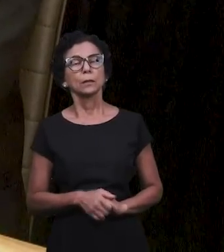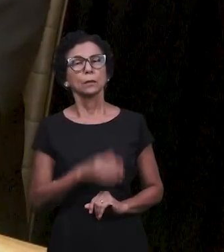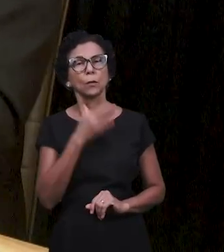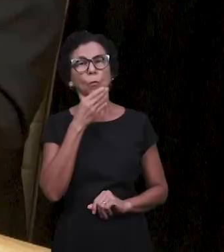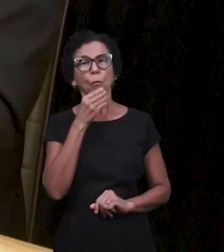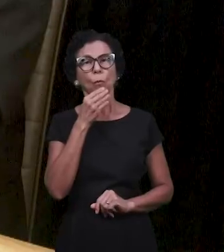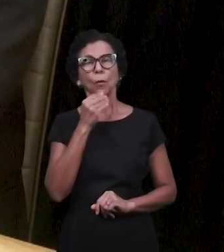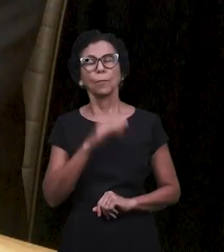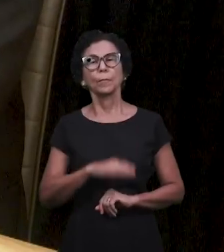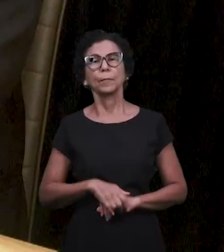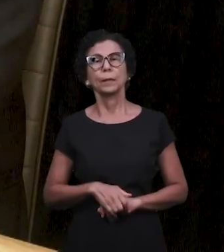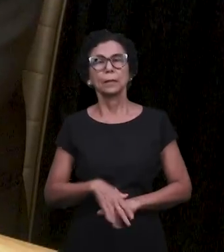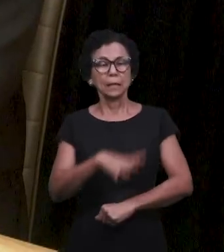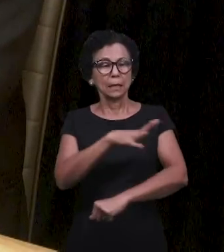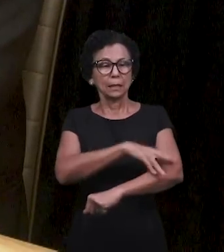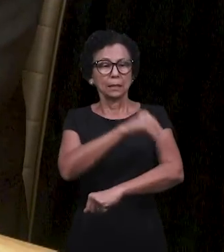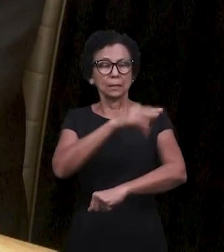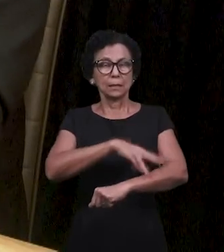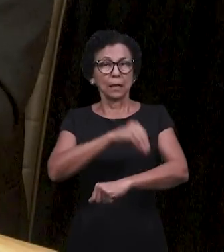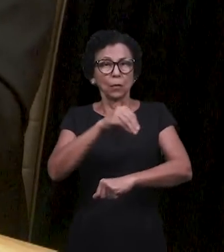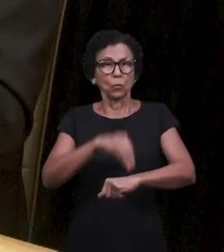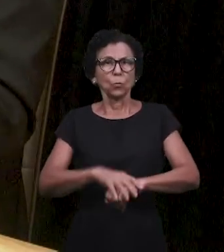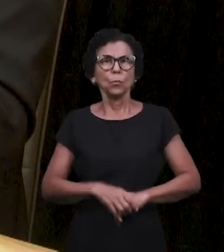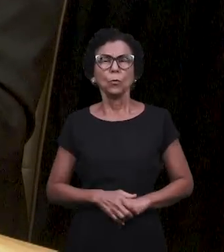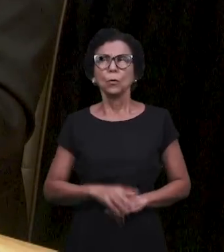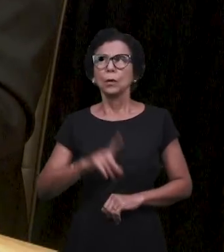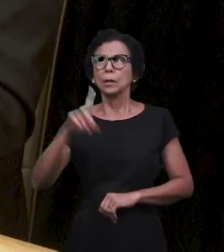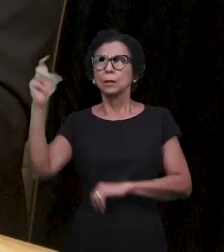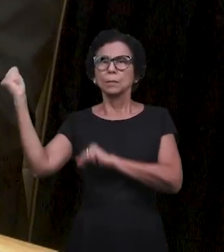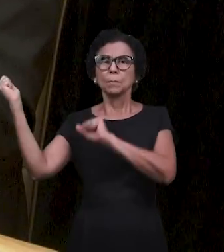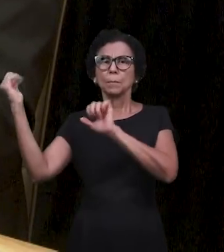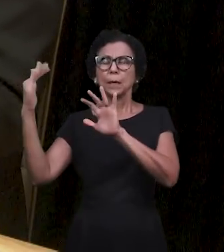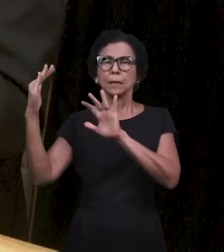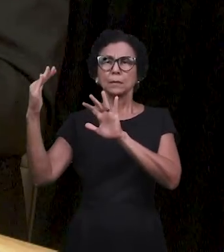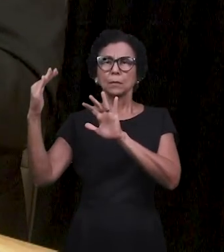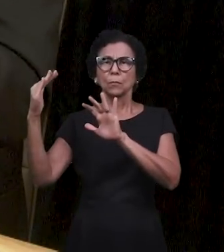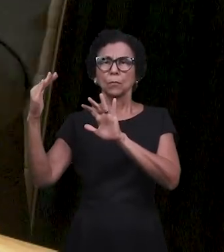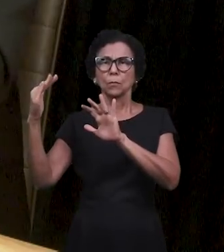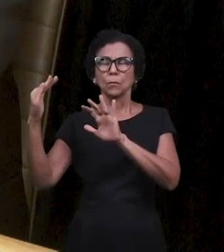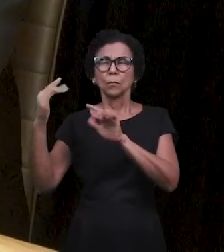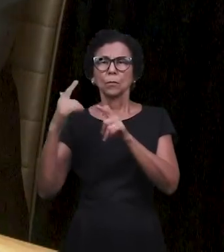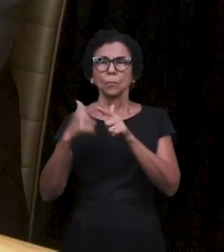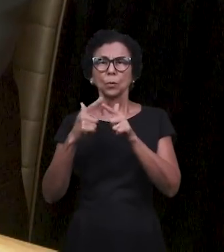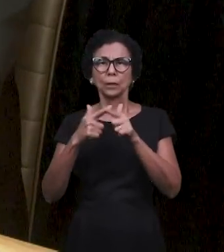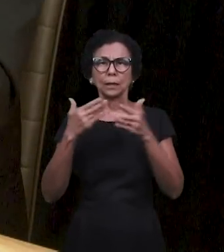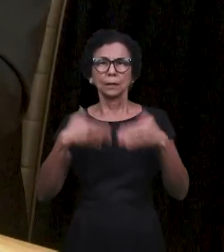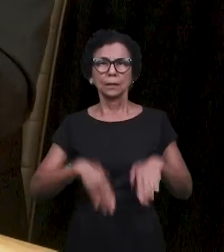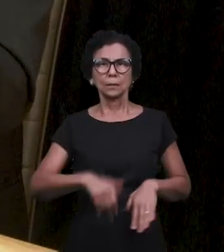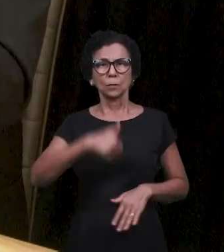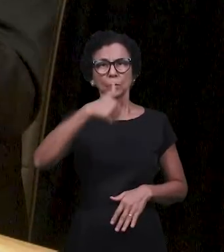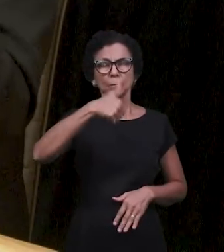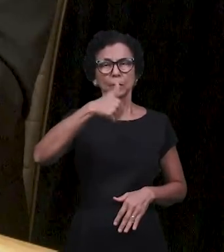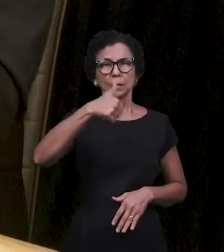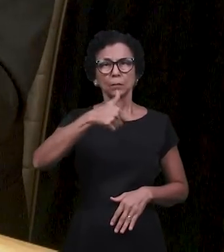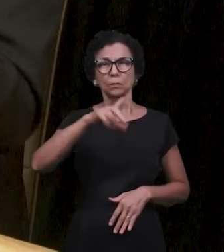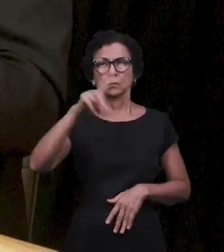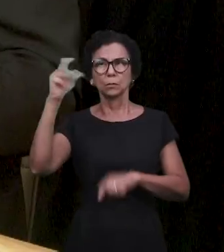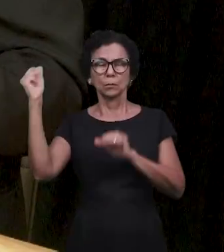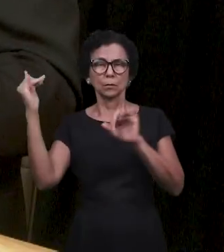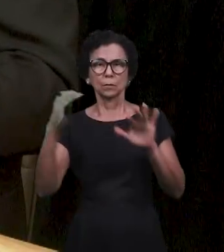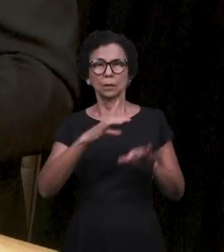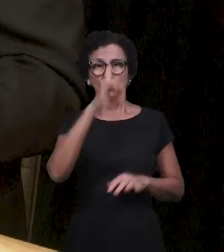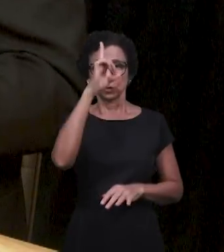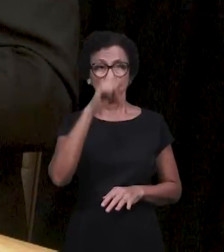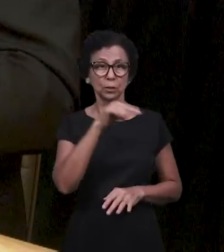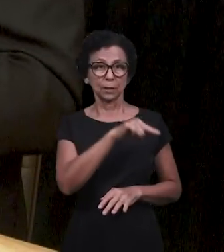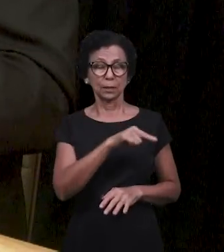Senhor que tirou dele, ele rejeitou a bênção. E Jacó lutou pela bênção. Então, a batalha